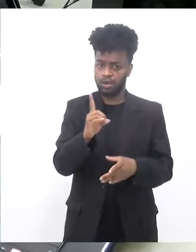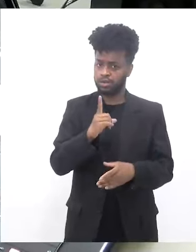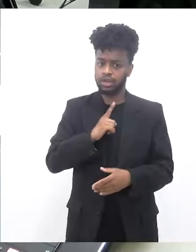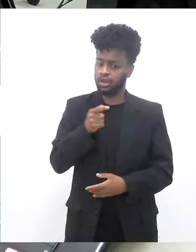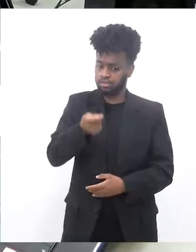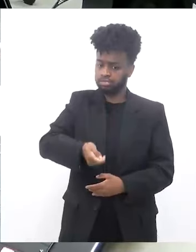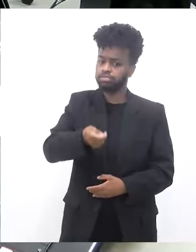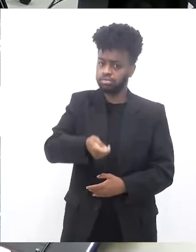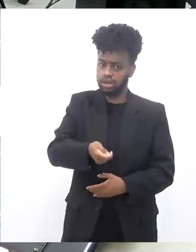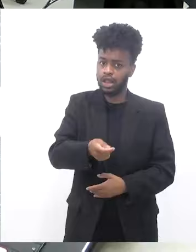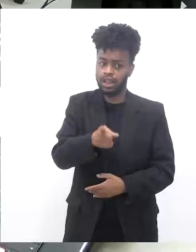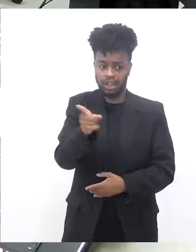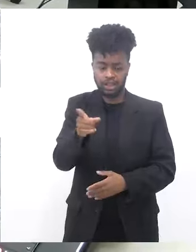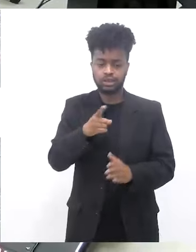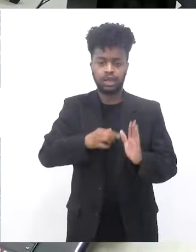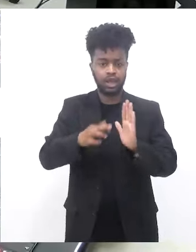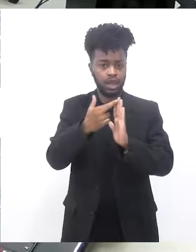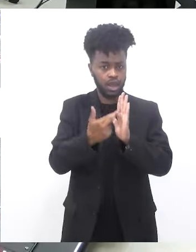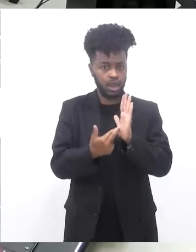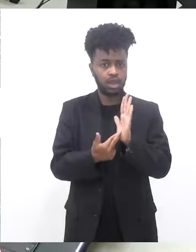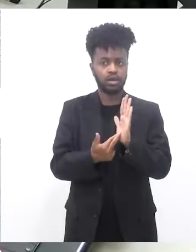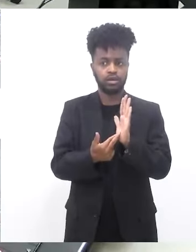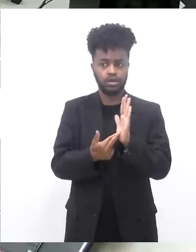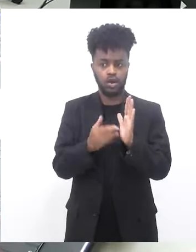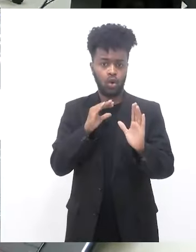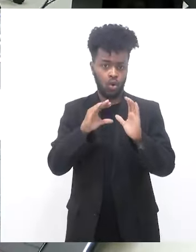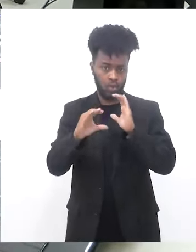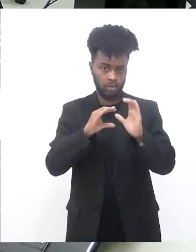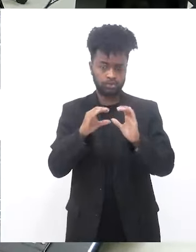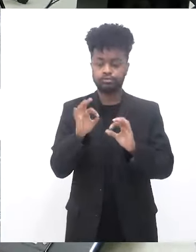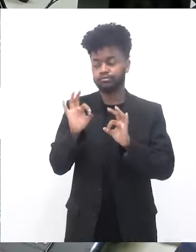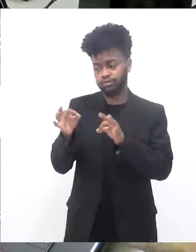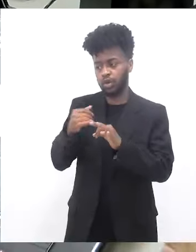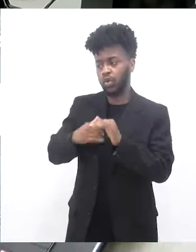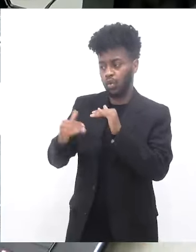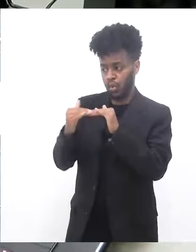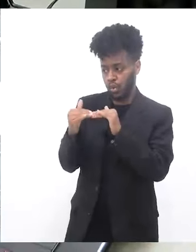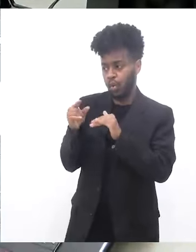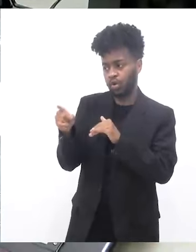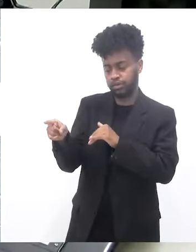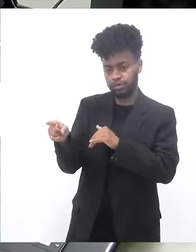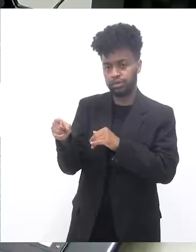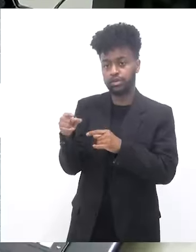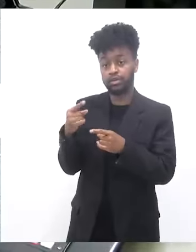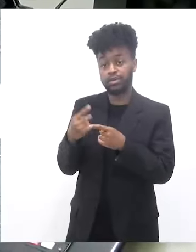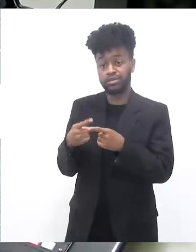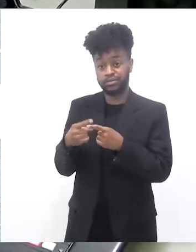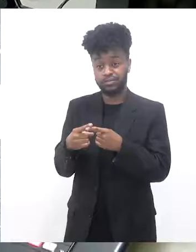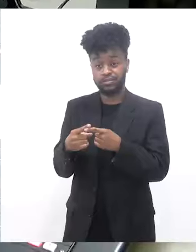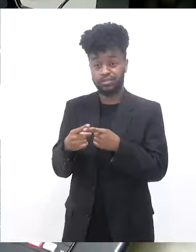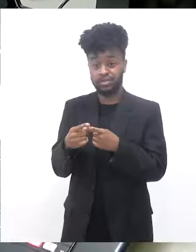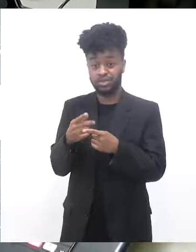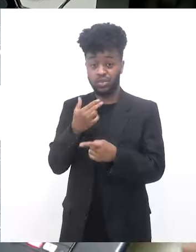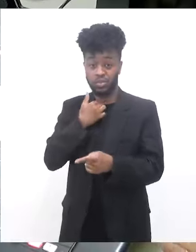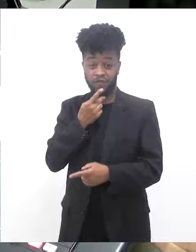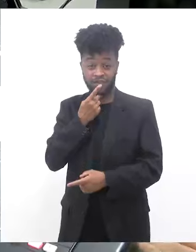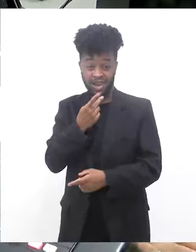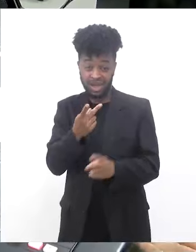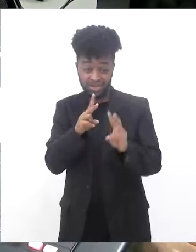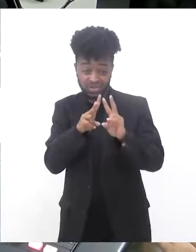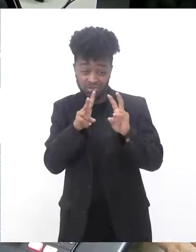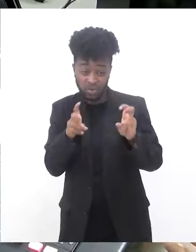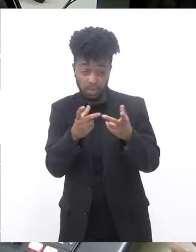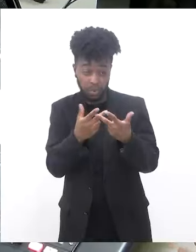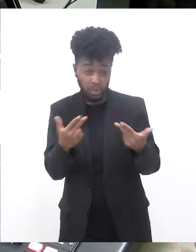China, a China regula. Tá bom. Meio de olhando comunicação. por esse viés, eu concordo com você. Porque não é o